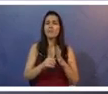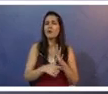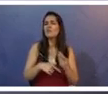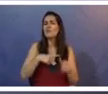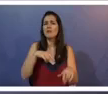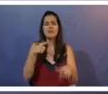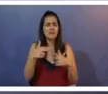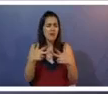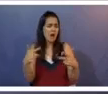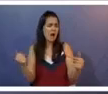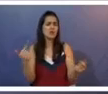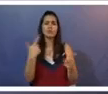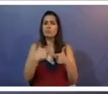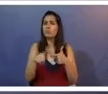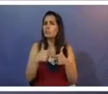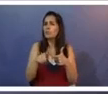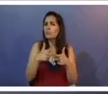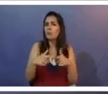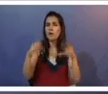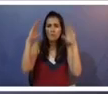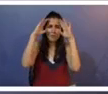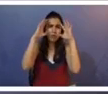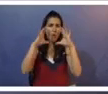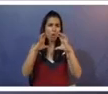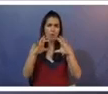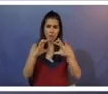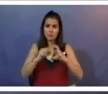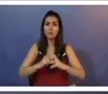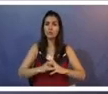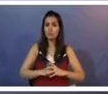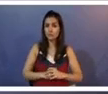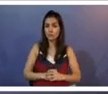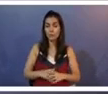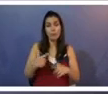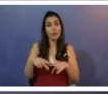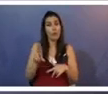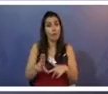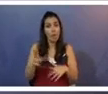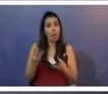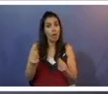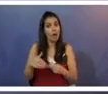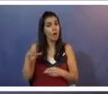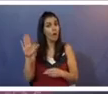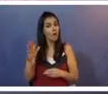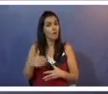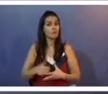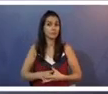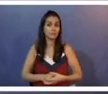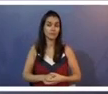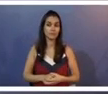e cognitivos eles vão aparecer, decorrentes a esse uso.